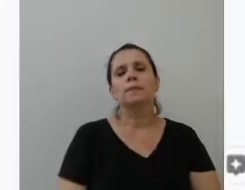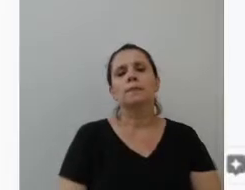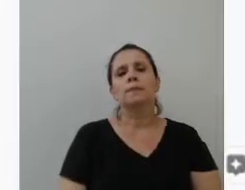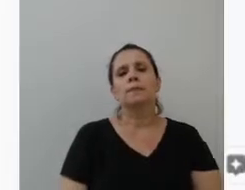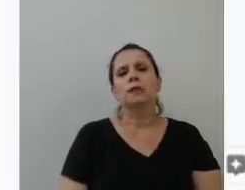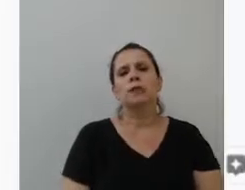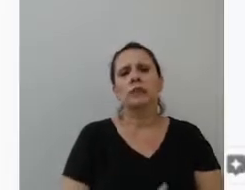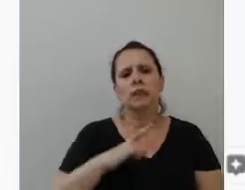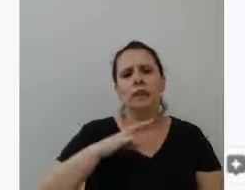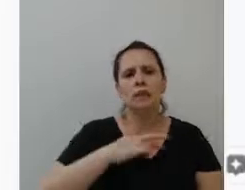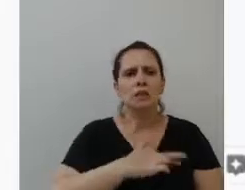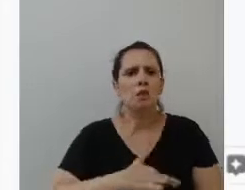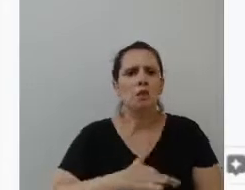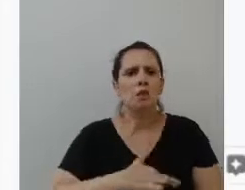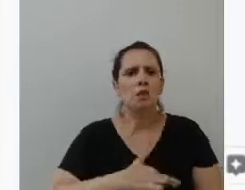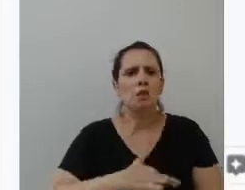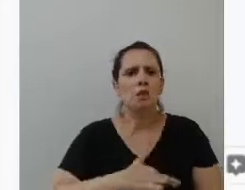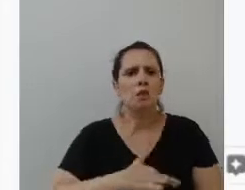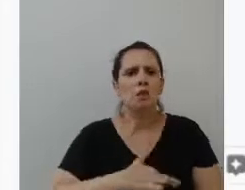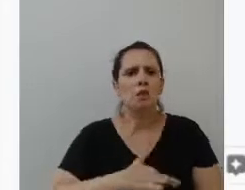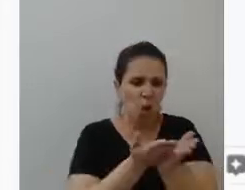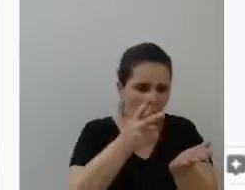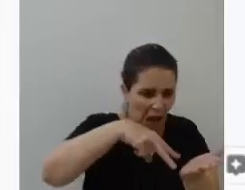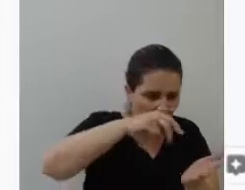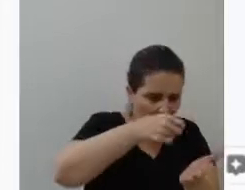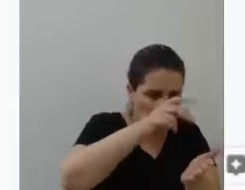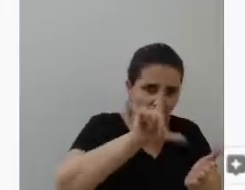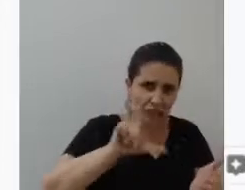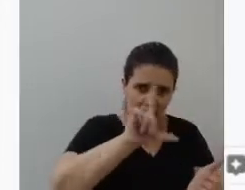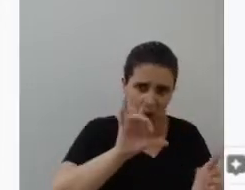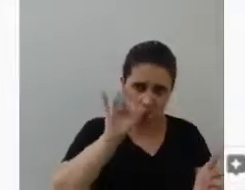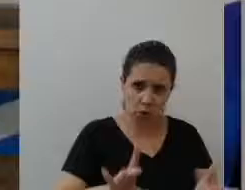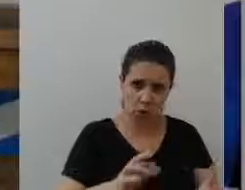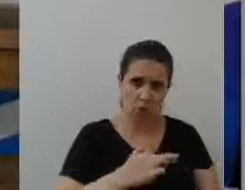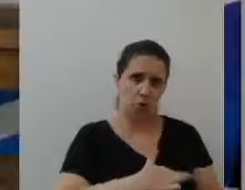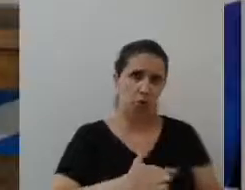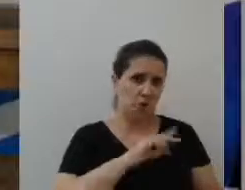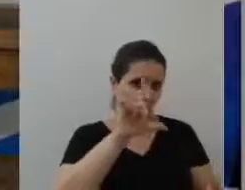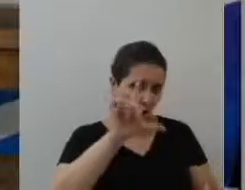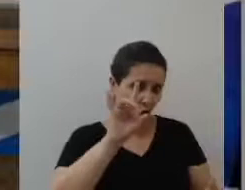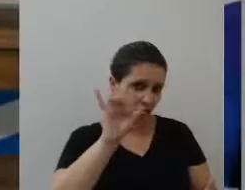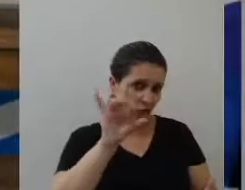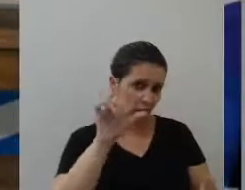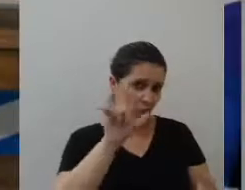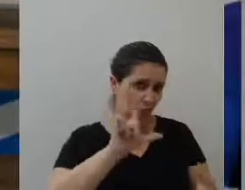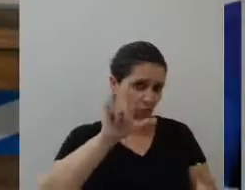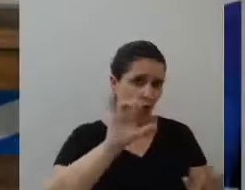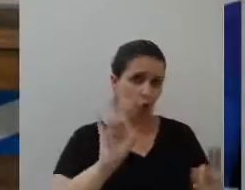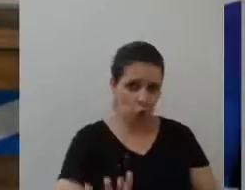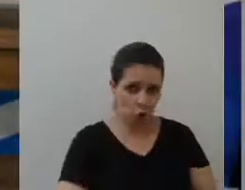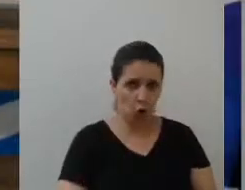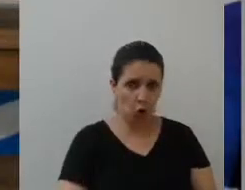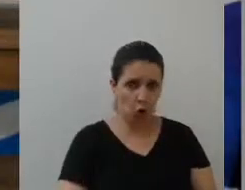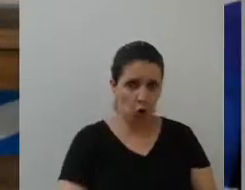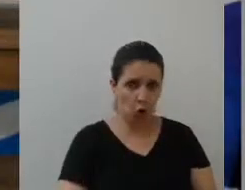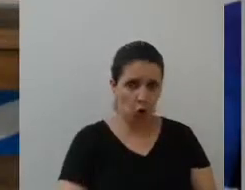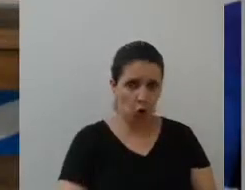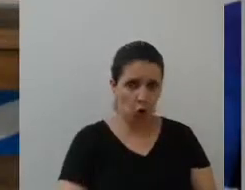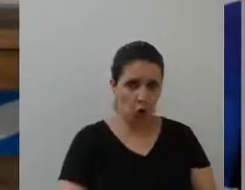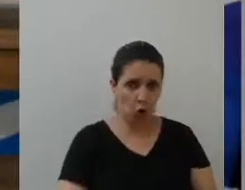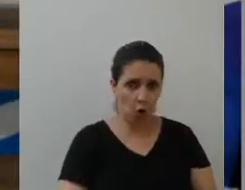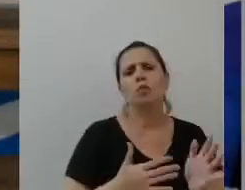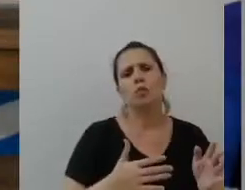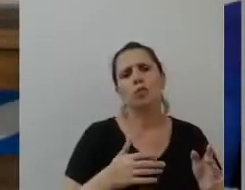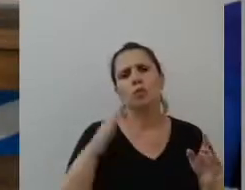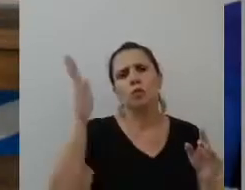Tiveram destaque no romantismo. No Brasil, outras formas de arte além da literatura. Eu acredito que todo movimento estético contribuiu muito no